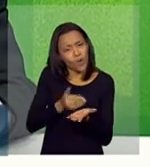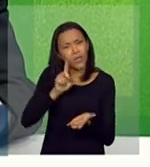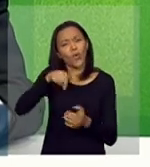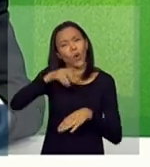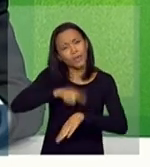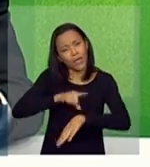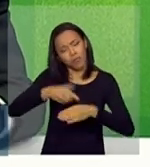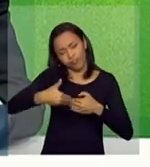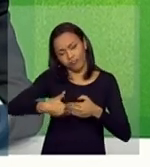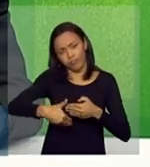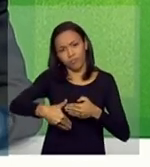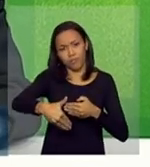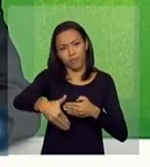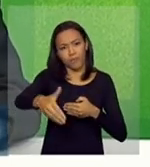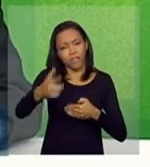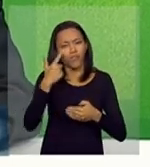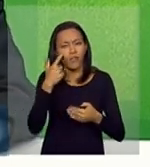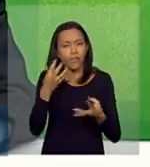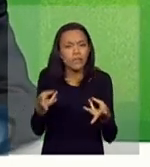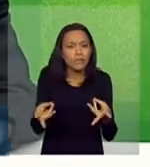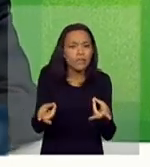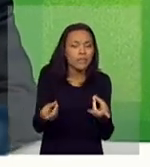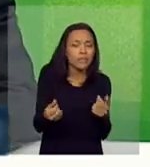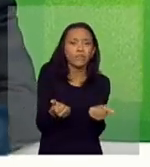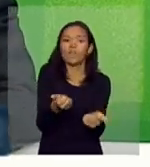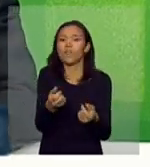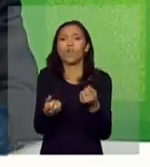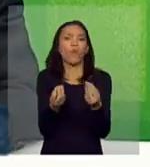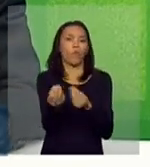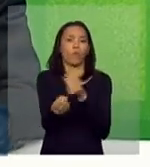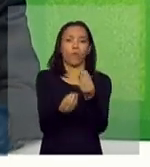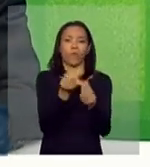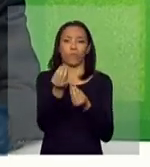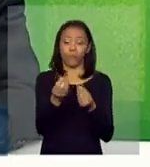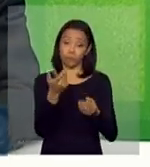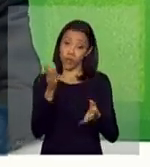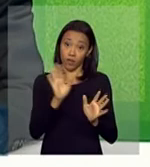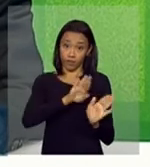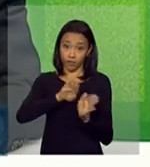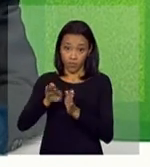tempo nós vamos apurá-la melhor. Sob o Conselho,